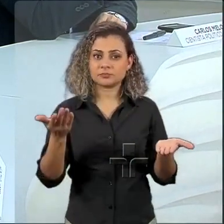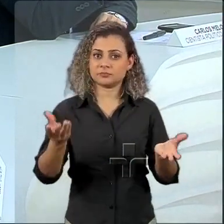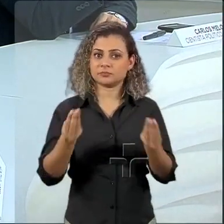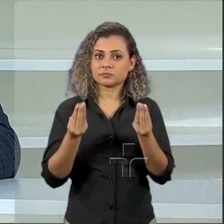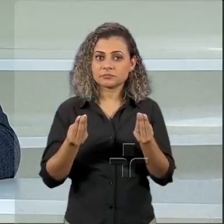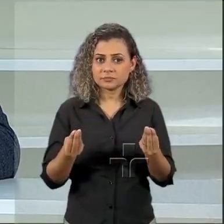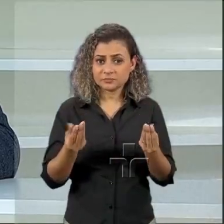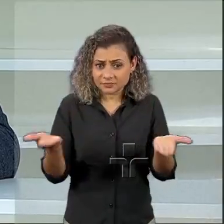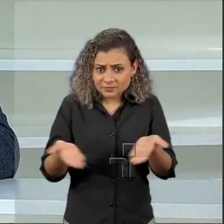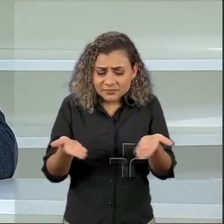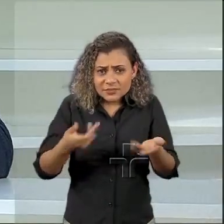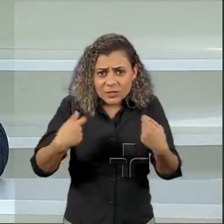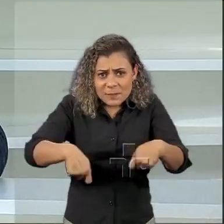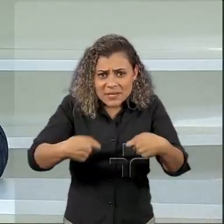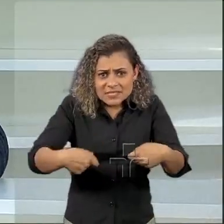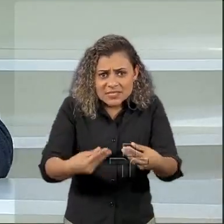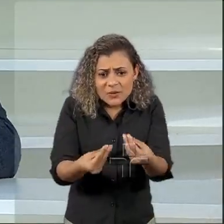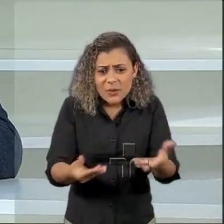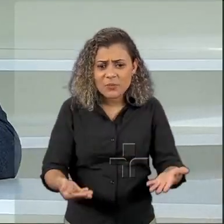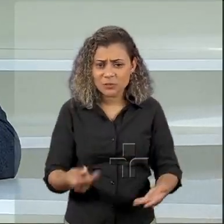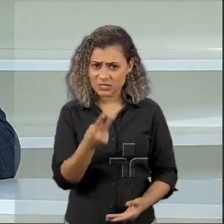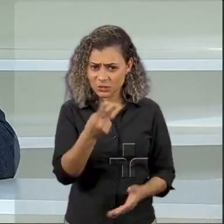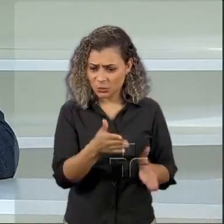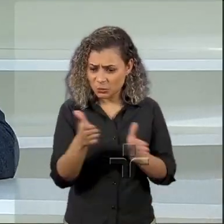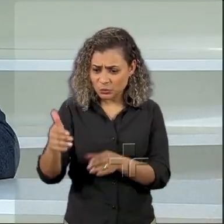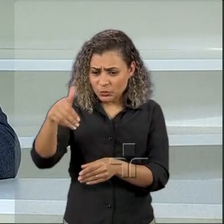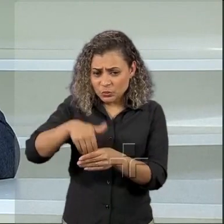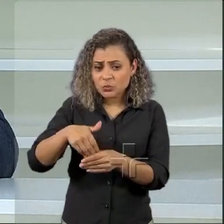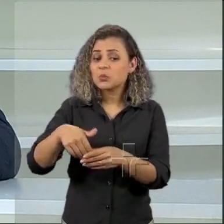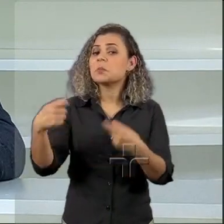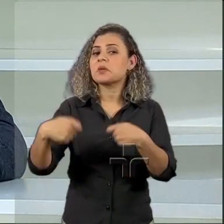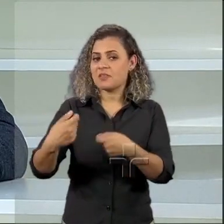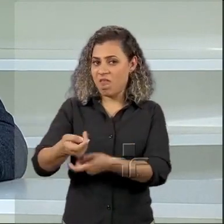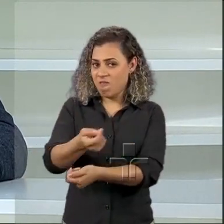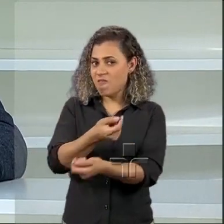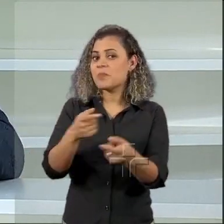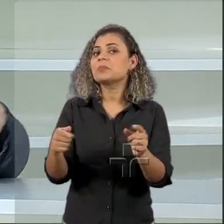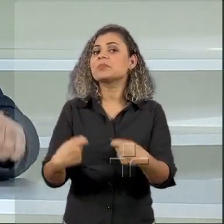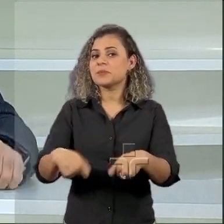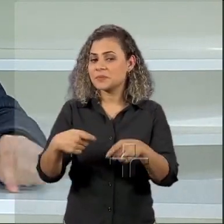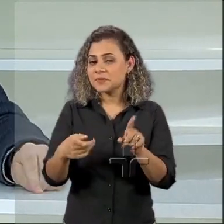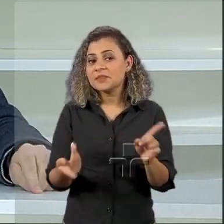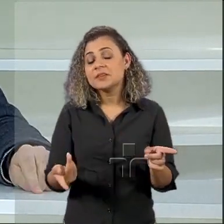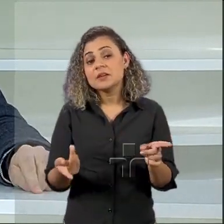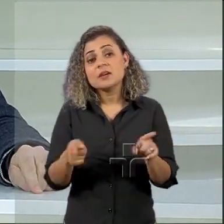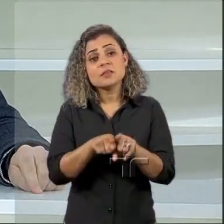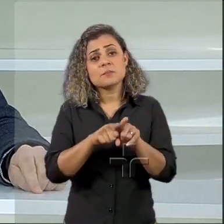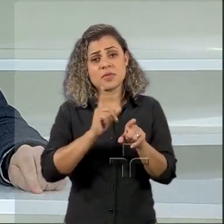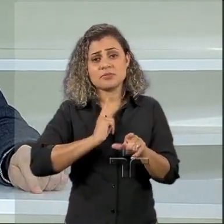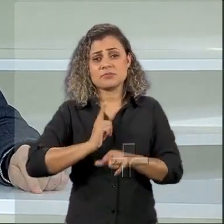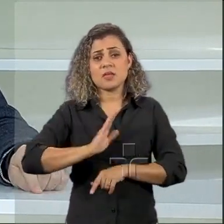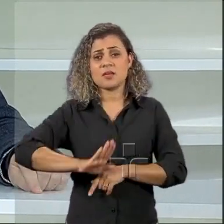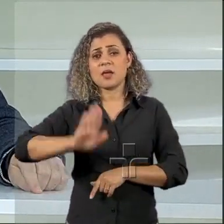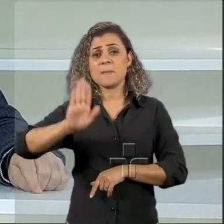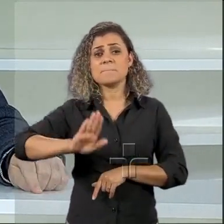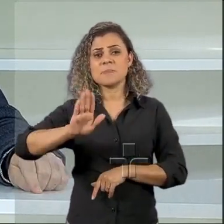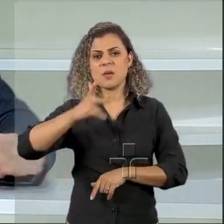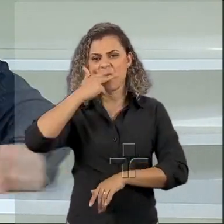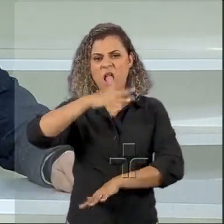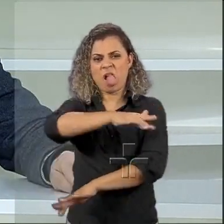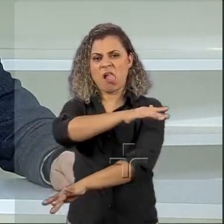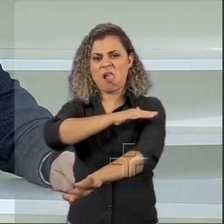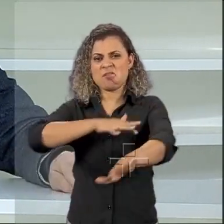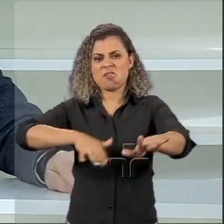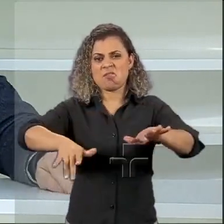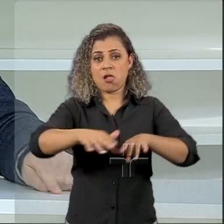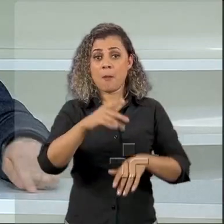precisava. Agora precisa, segundo turno vai precisar. Agora, ao mesmo tempo, ele está fazendo a campanha do caos. Ele está